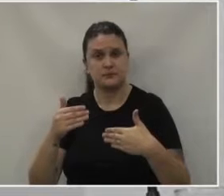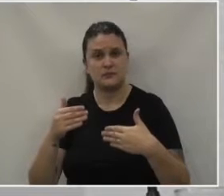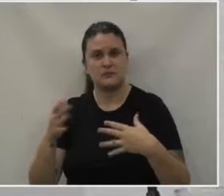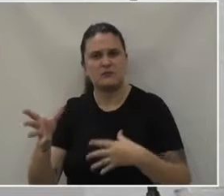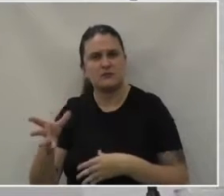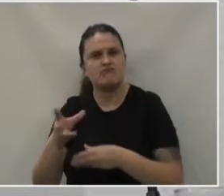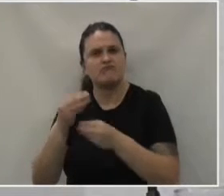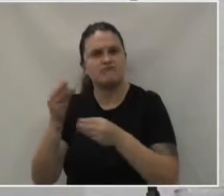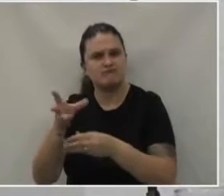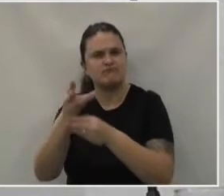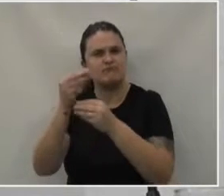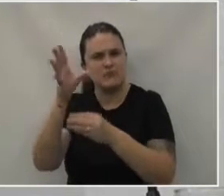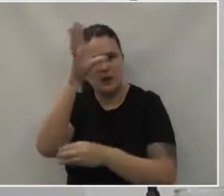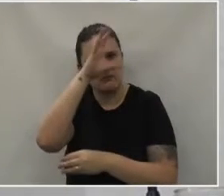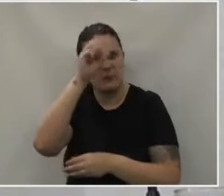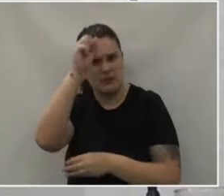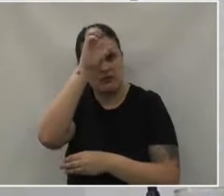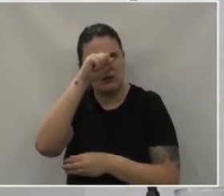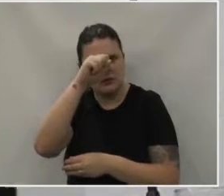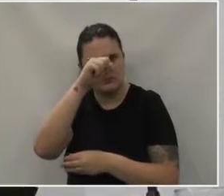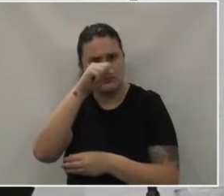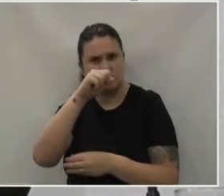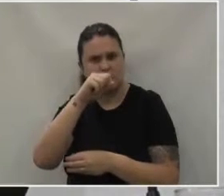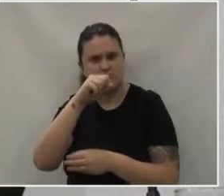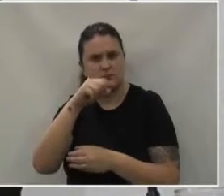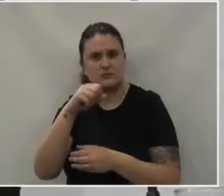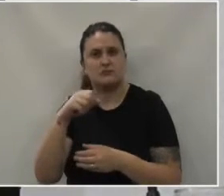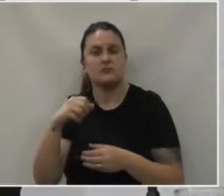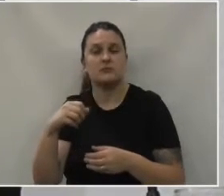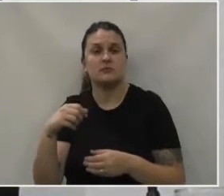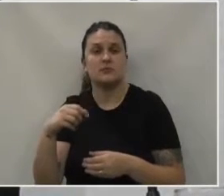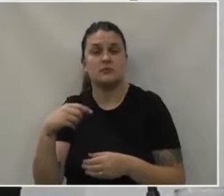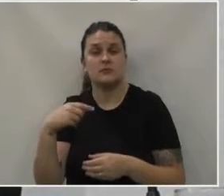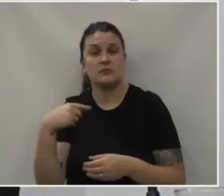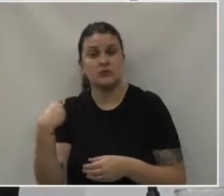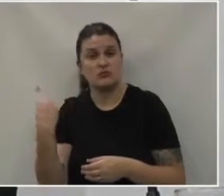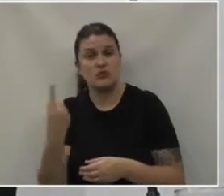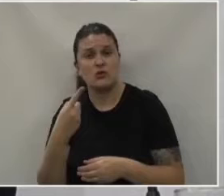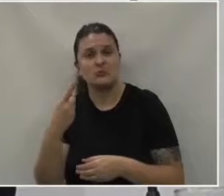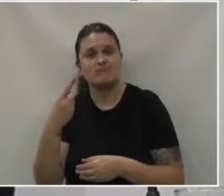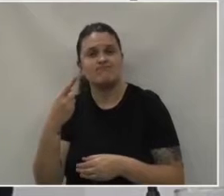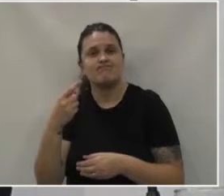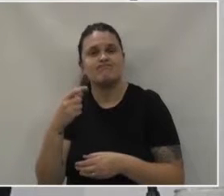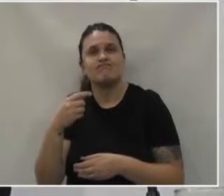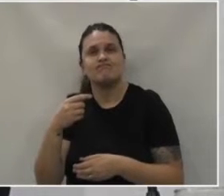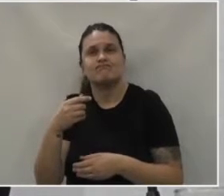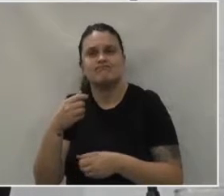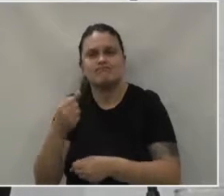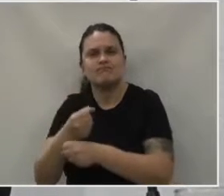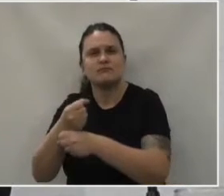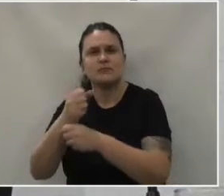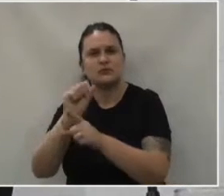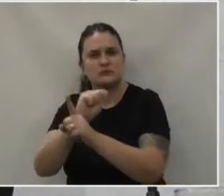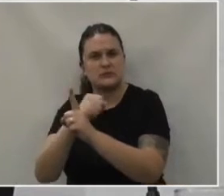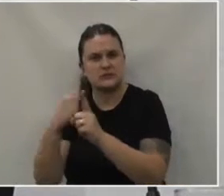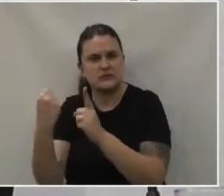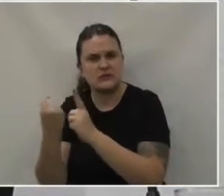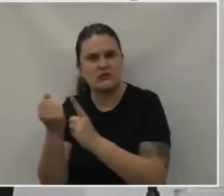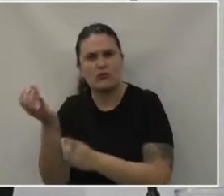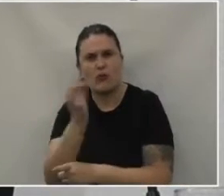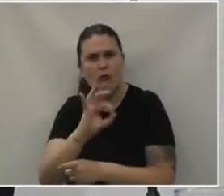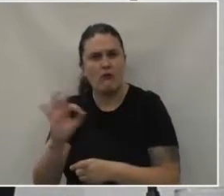construtivo e indispensável para a construção de uma sociedade moderna e